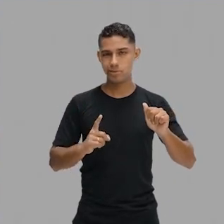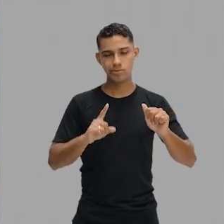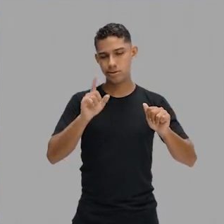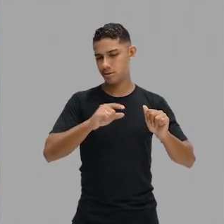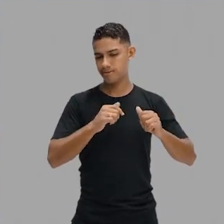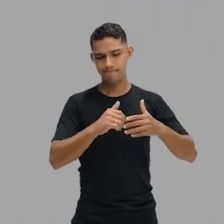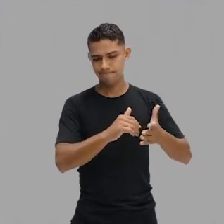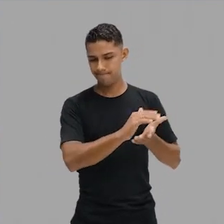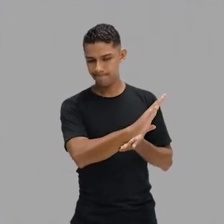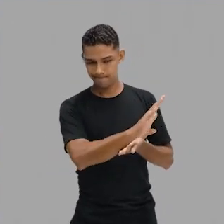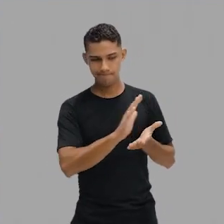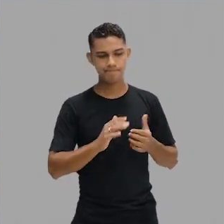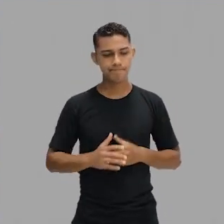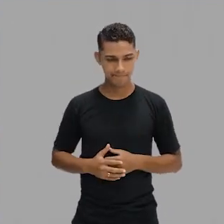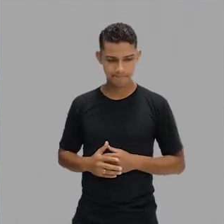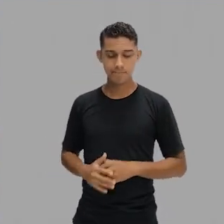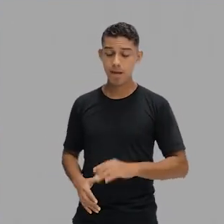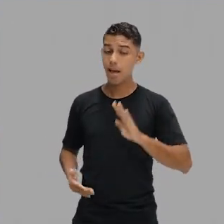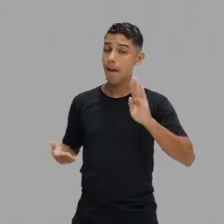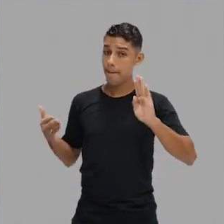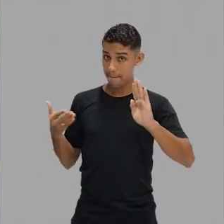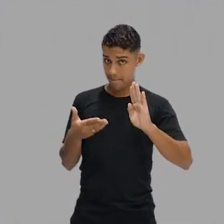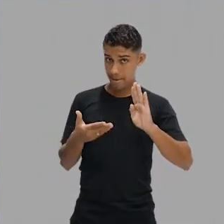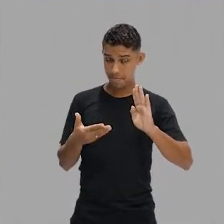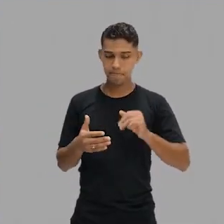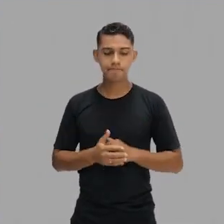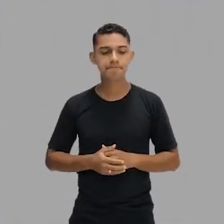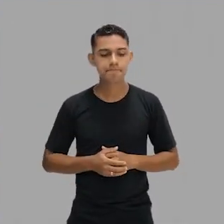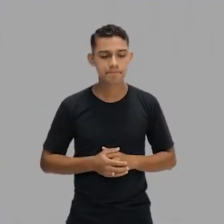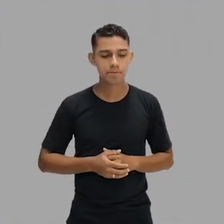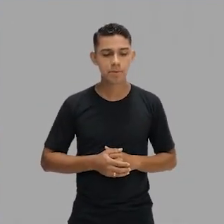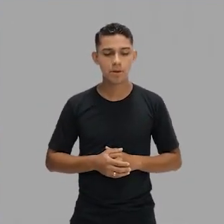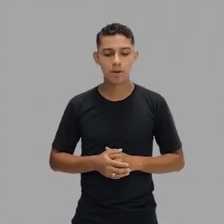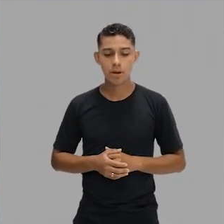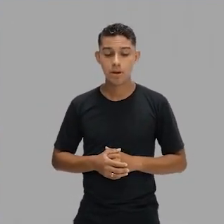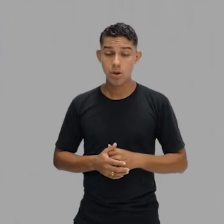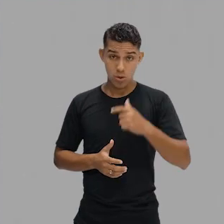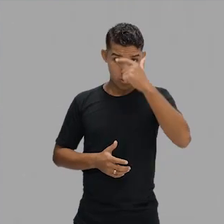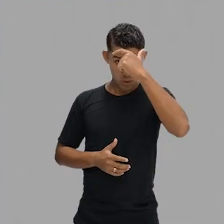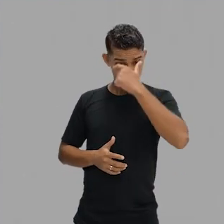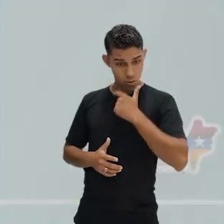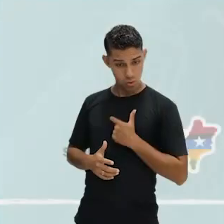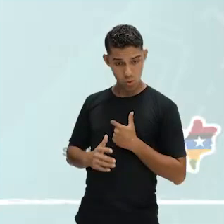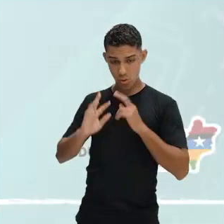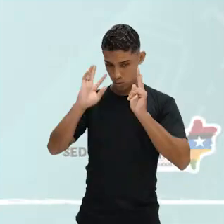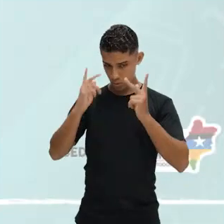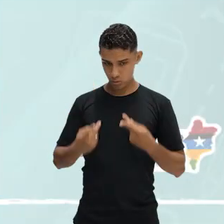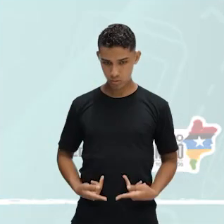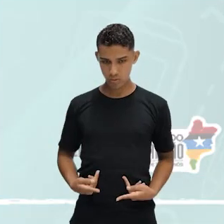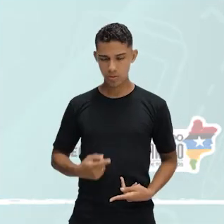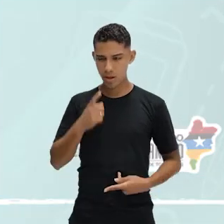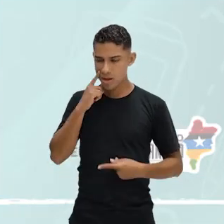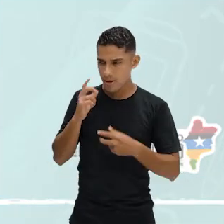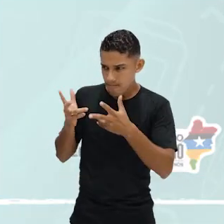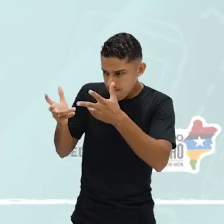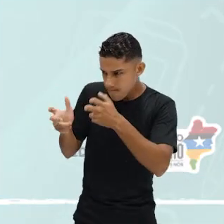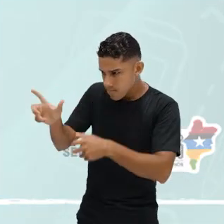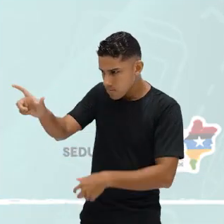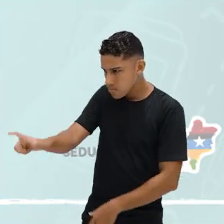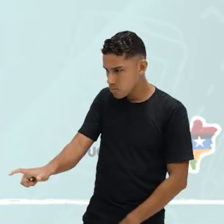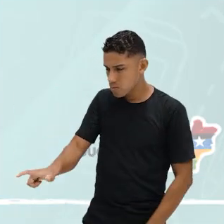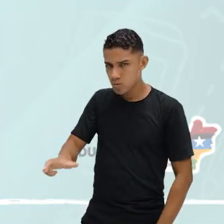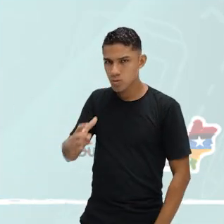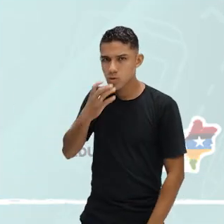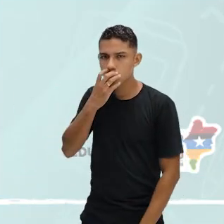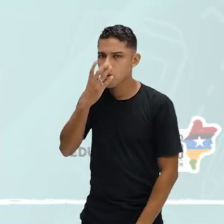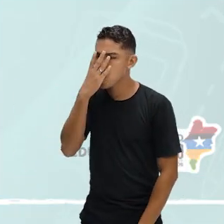da letra A, portanto. Letra B. Que o ser humano passou a ver na figura do lobo um espelho para suas